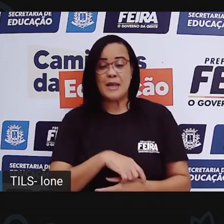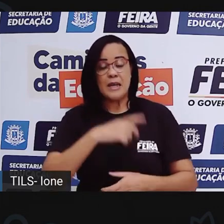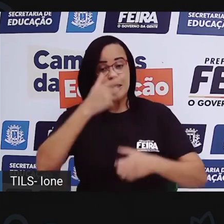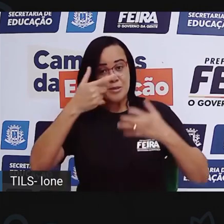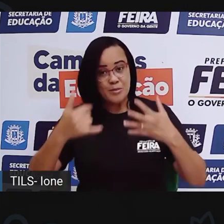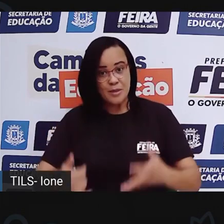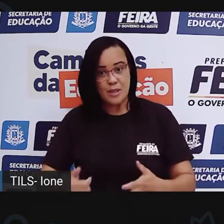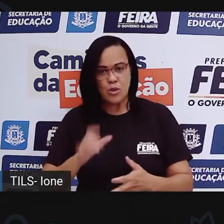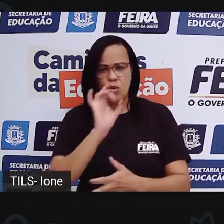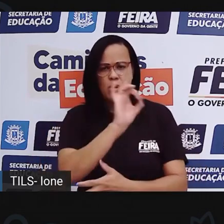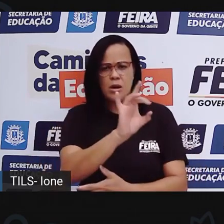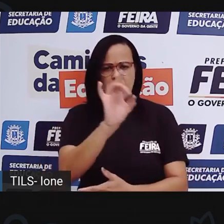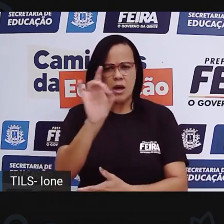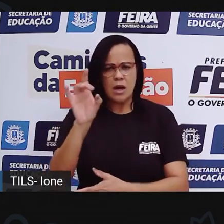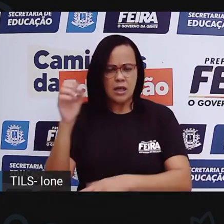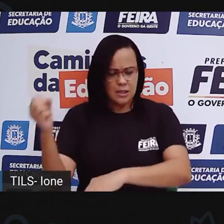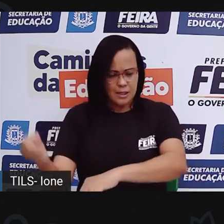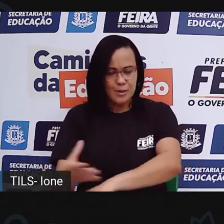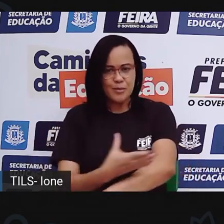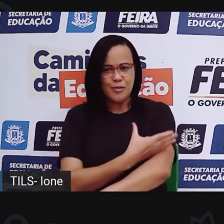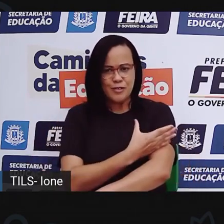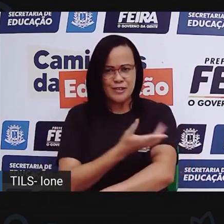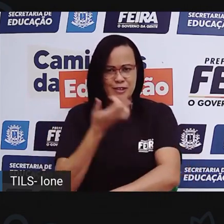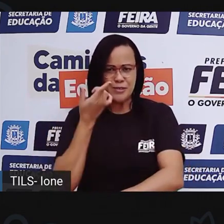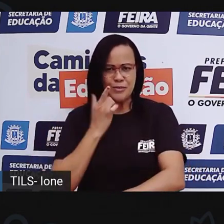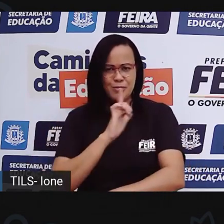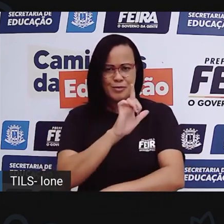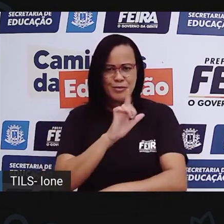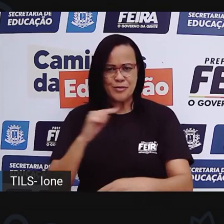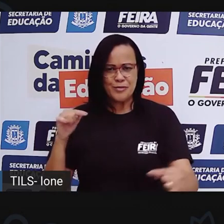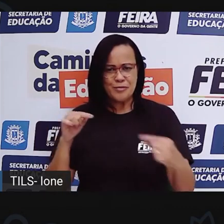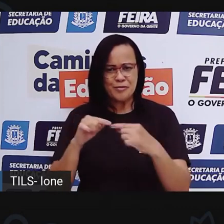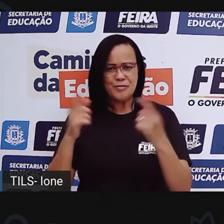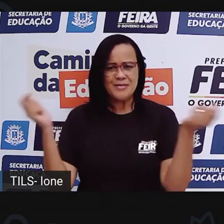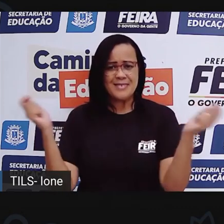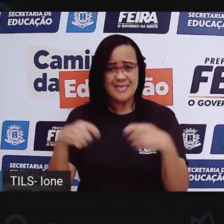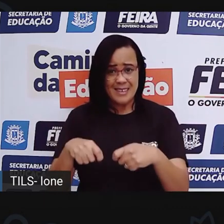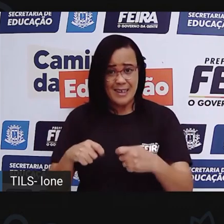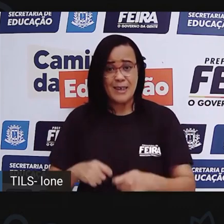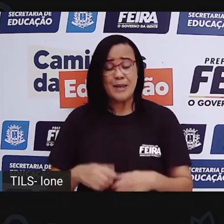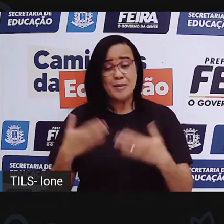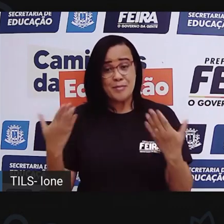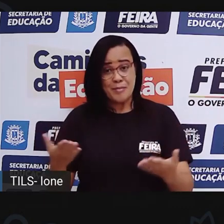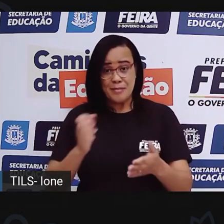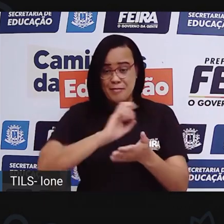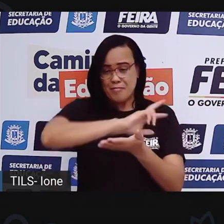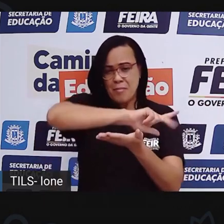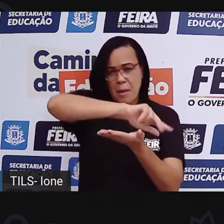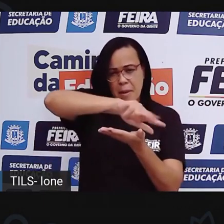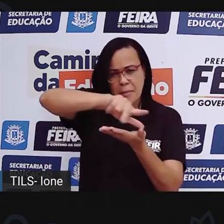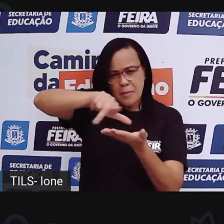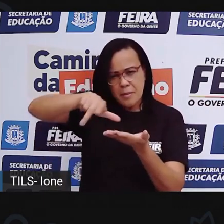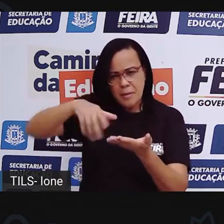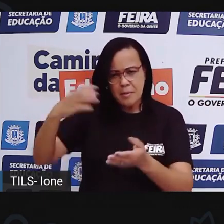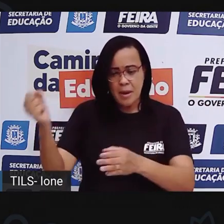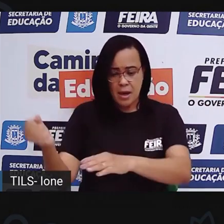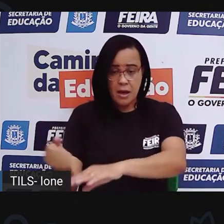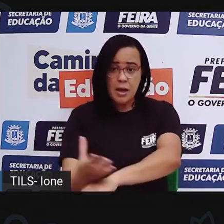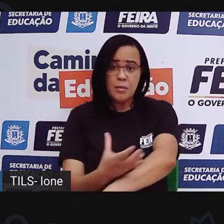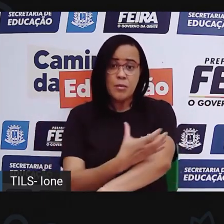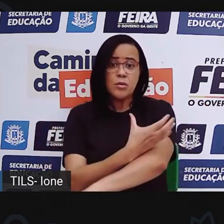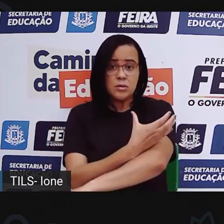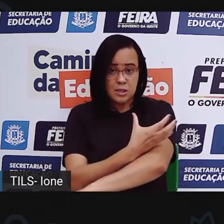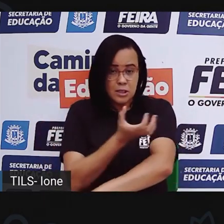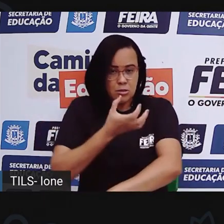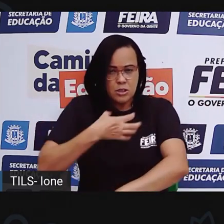cada emoção, né? E aí tem várias outras emoções, vários sentimentos que estão aí em nossa vida, né,